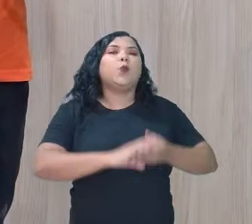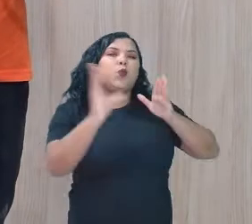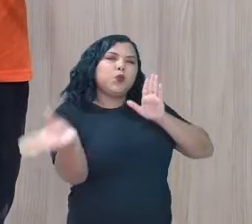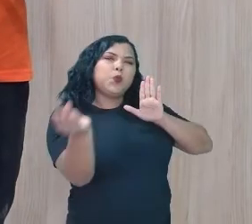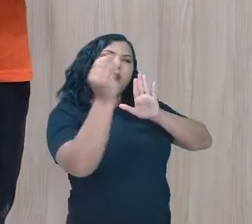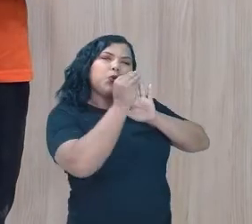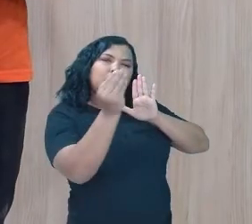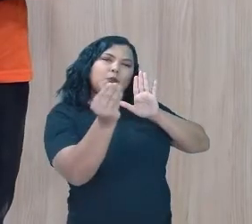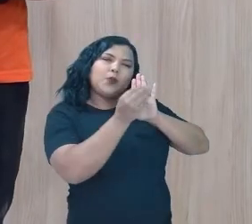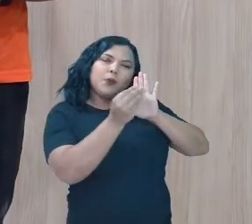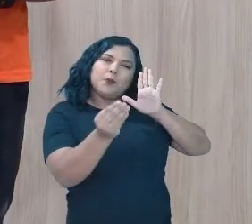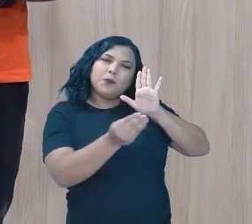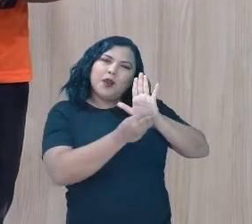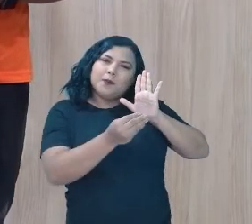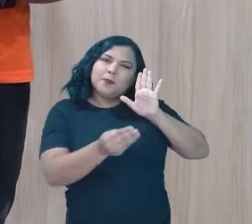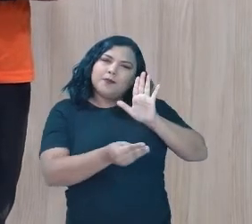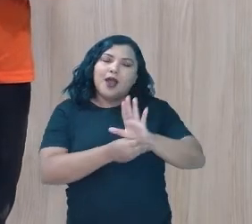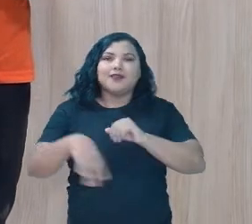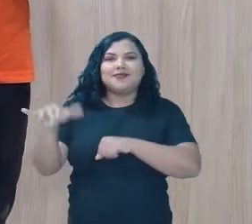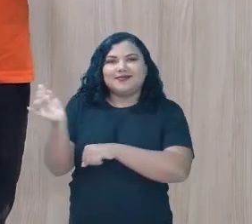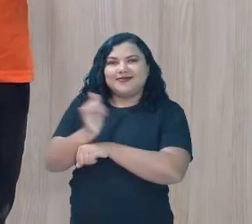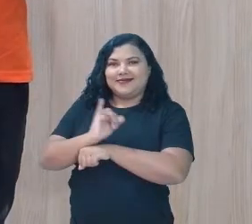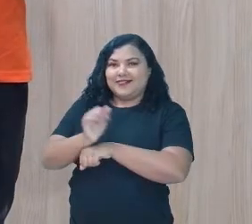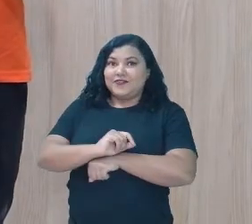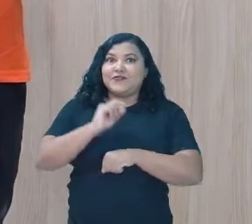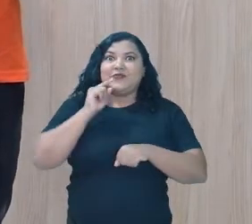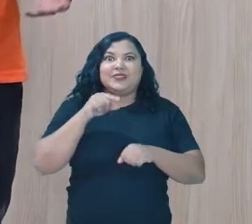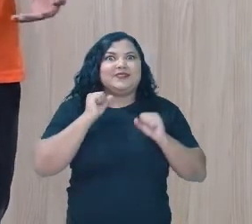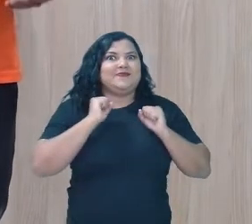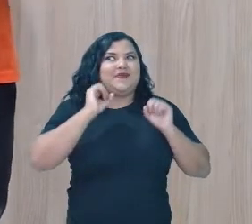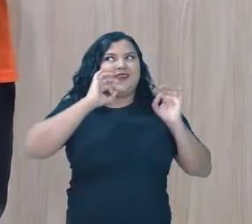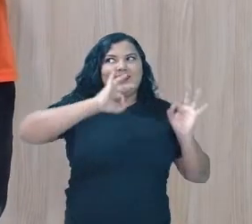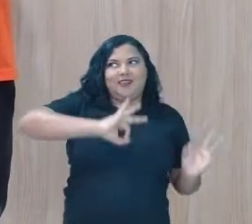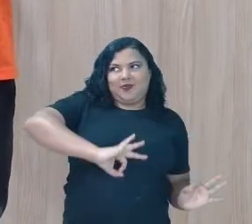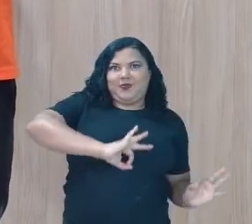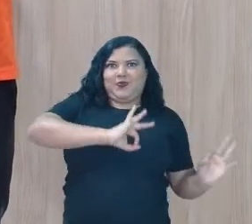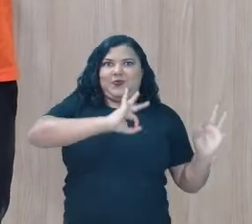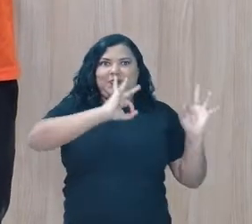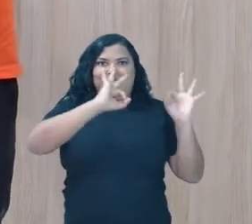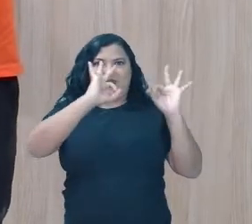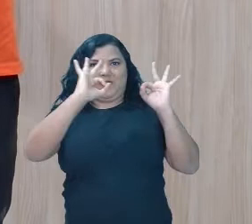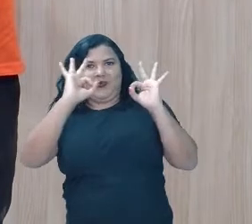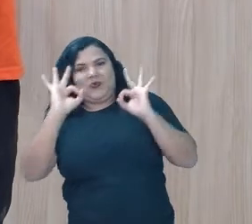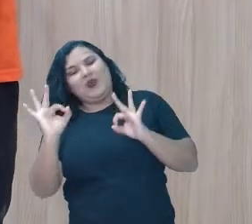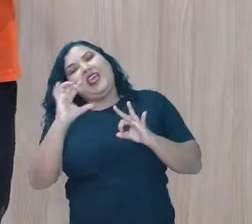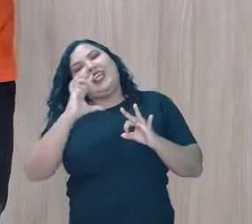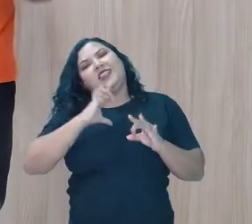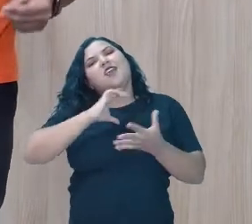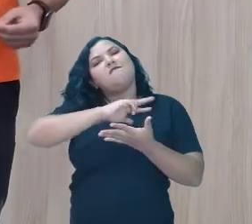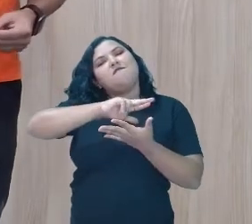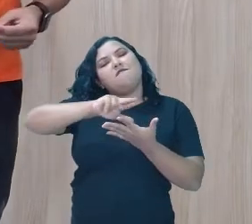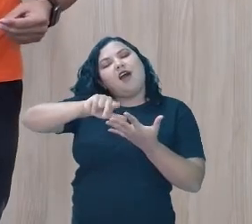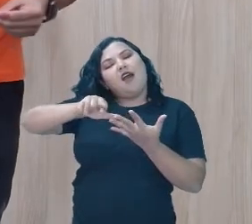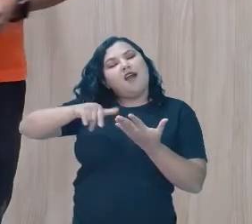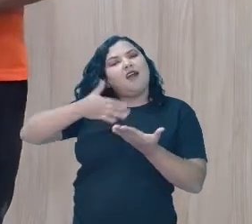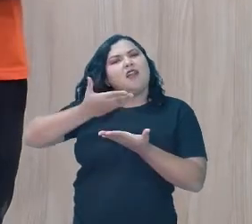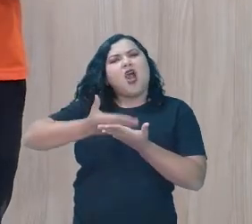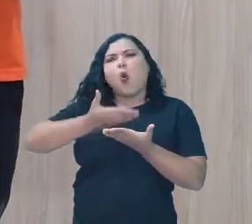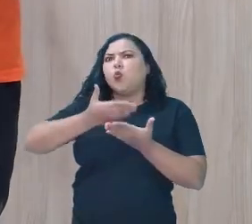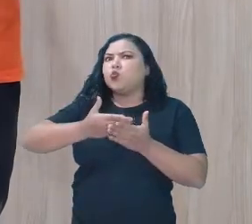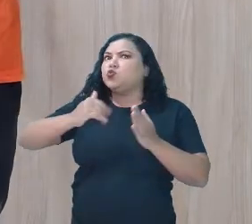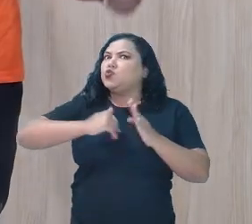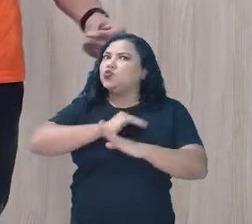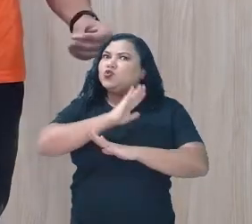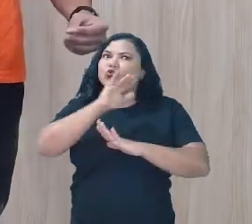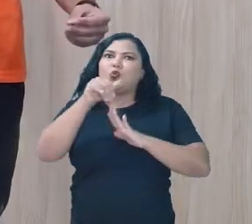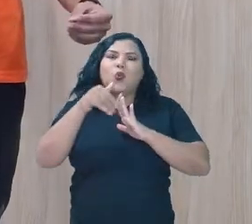lá no nosso canal no YouTube, certo? Então, você pode acompanhar lá, tem aula de todas as disciplinas, de